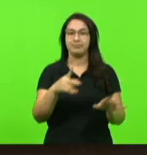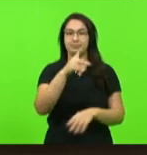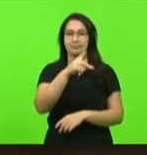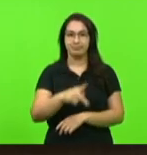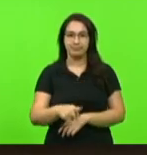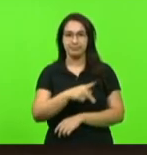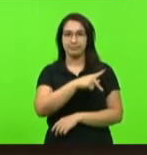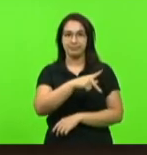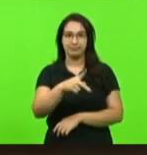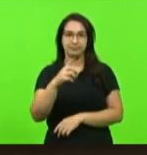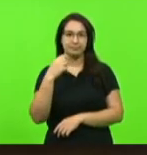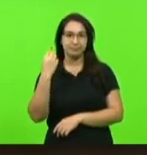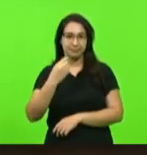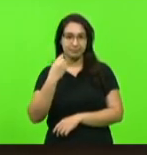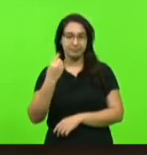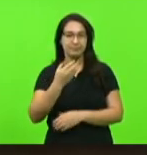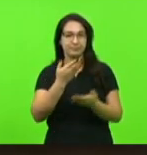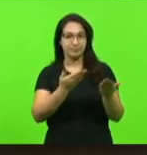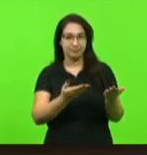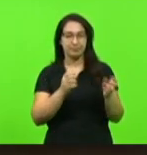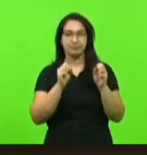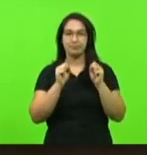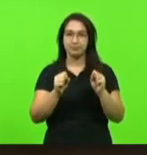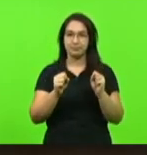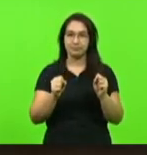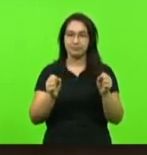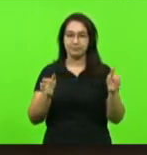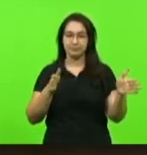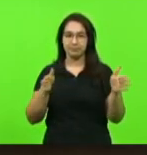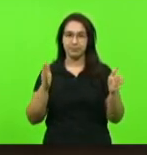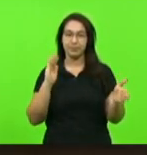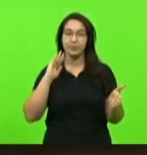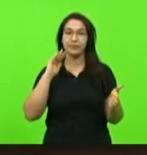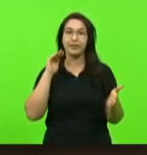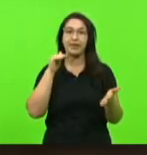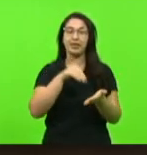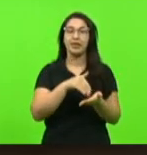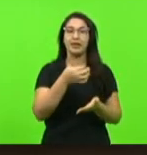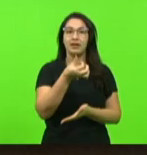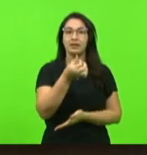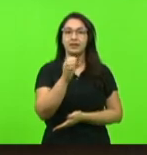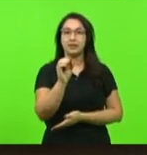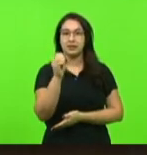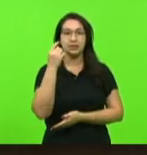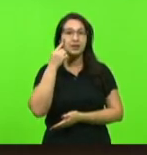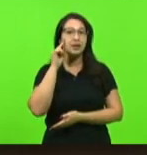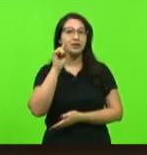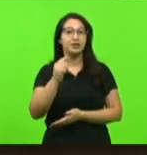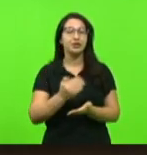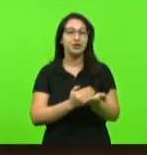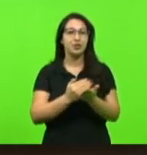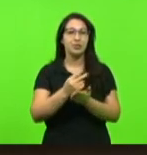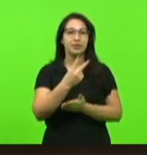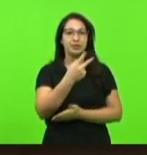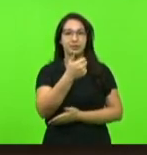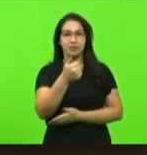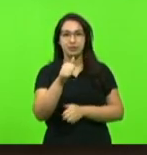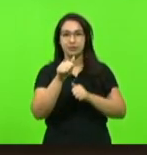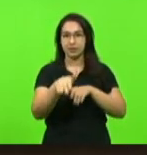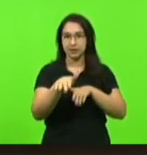Pedro Baldeceira, por um período de 60 dias, a contar da data de 21 de setembro do corrente ano,